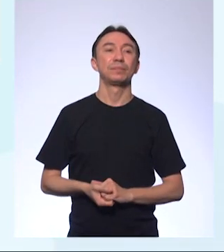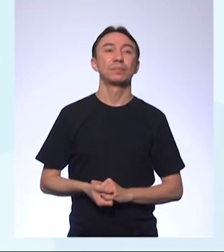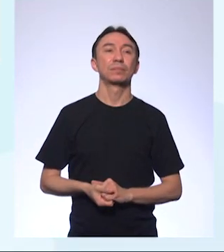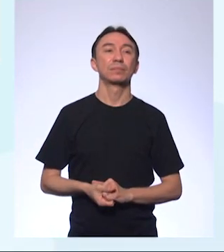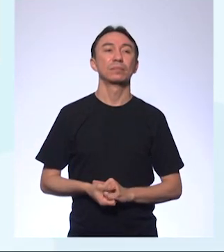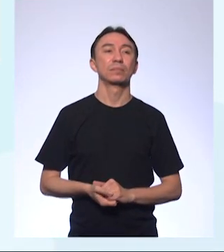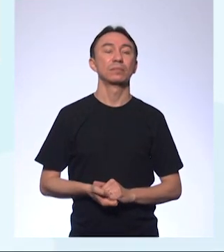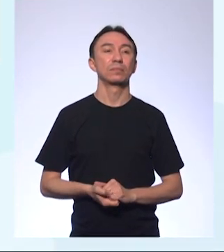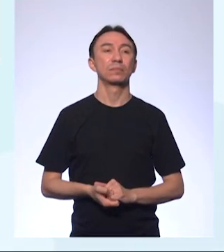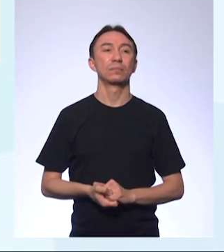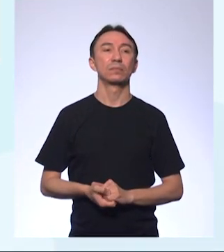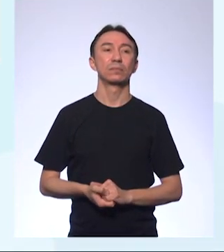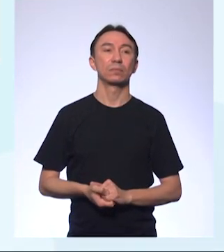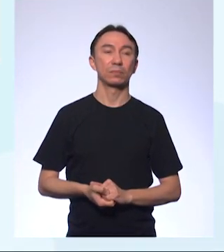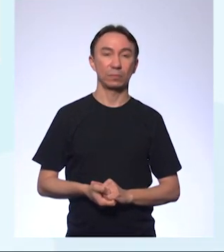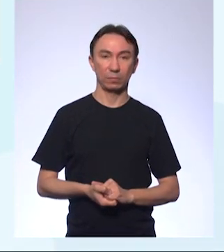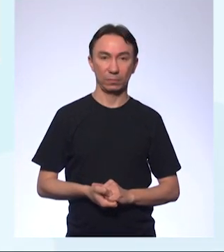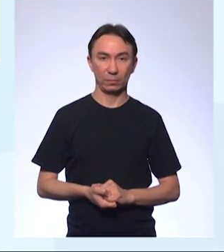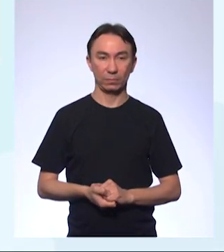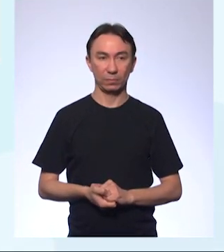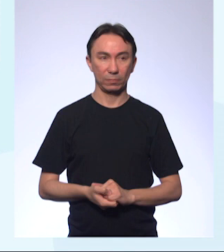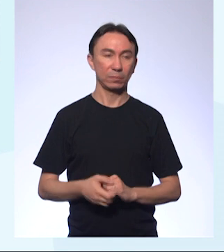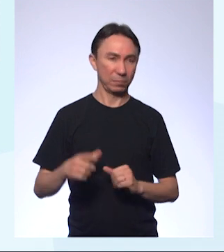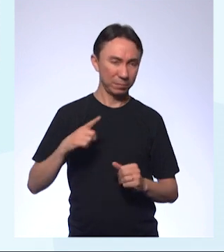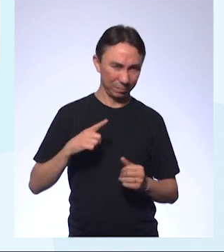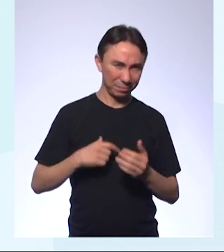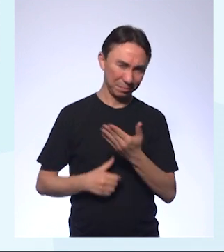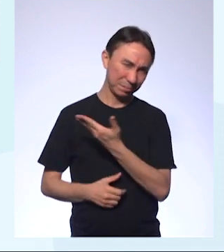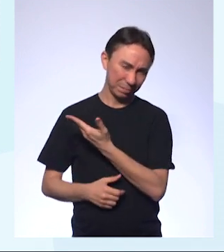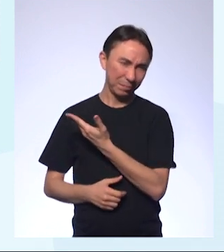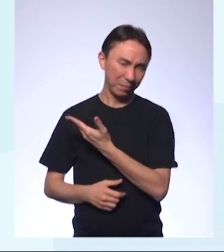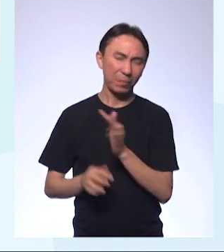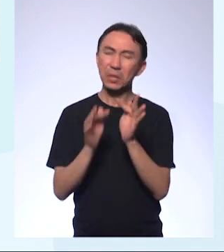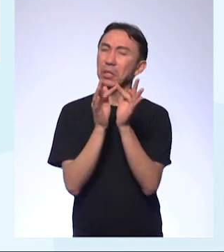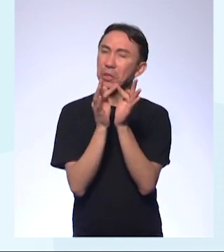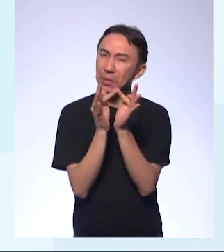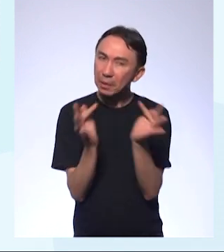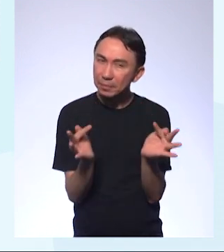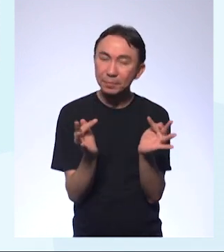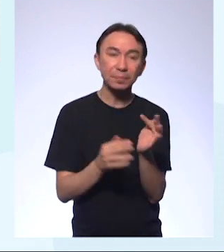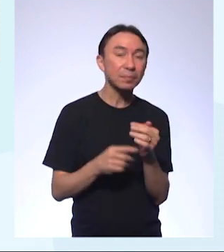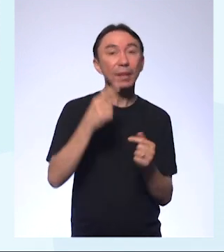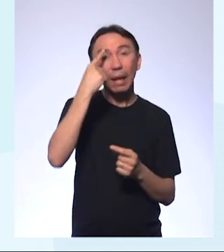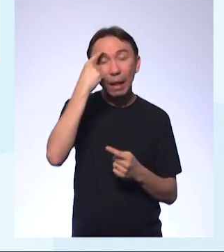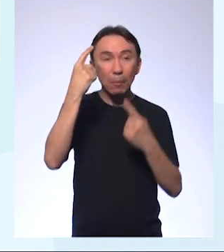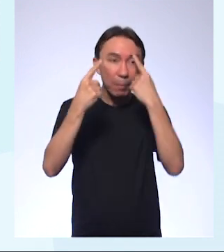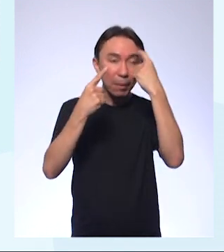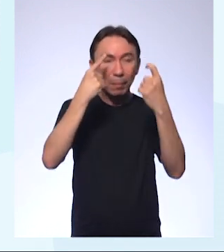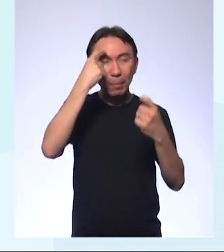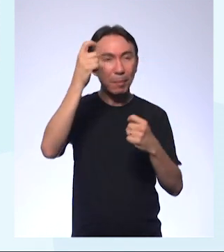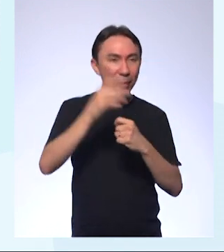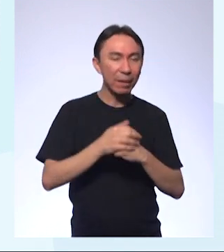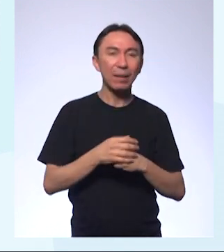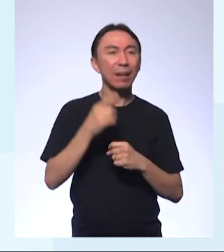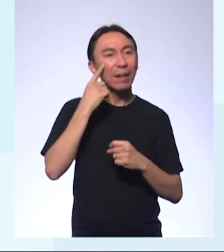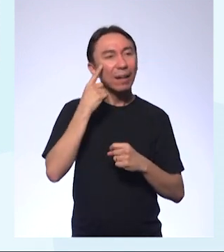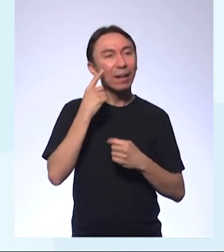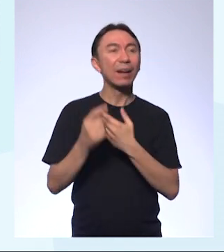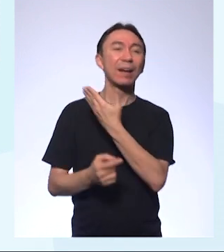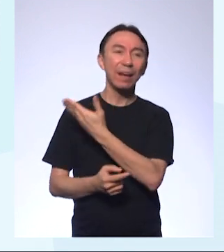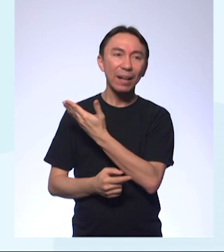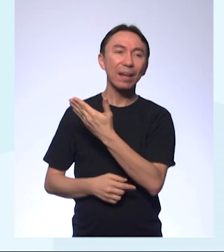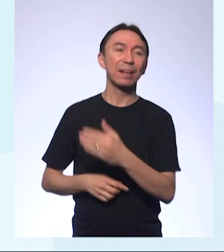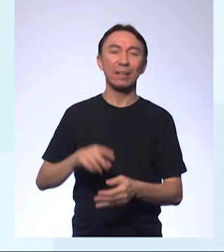Então, aqui nós temos um esqueminha bem simplesinho para a gente recordar os modelos atômicos. O primeiro, o modelo de